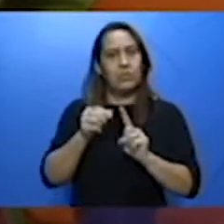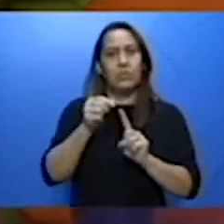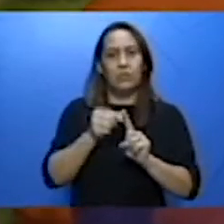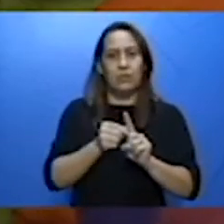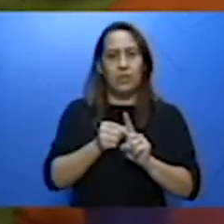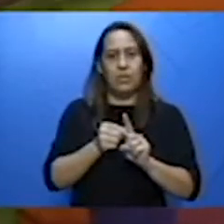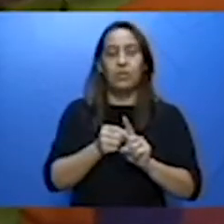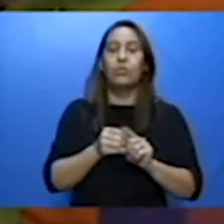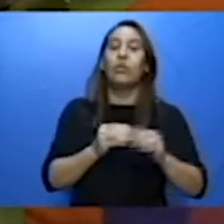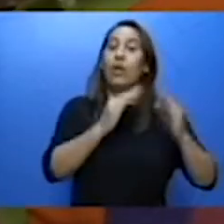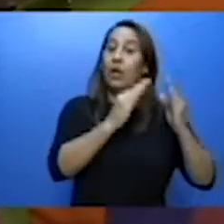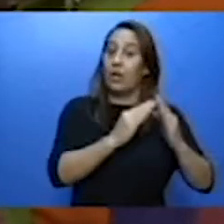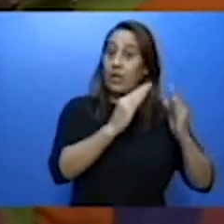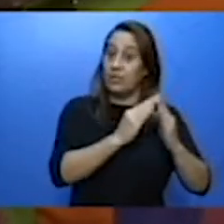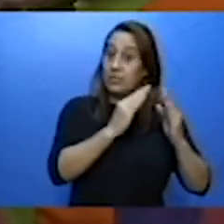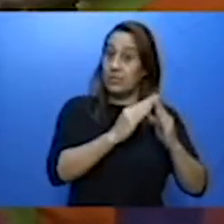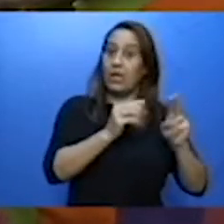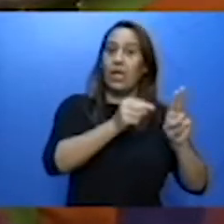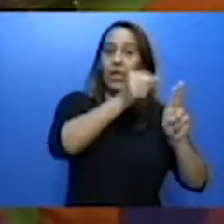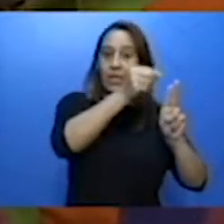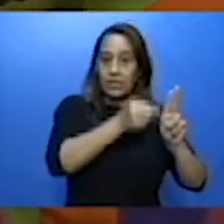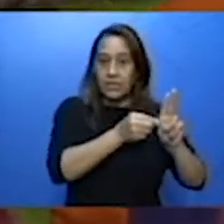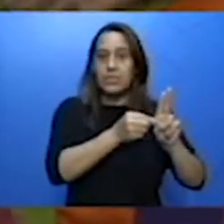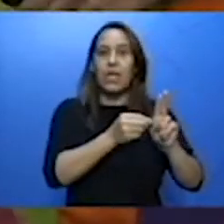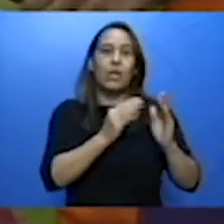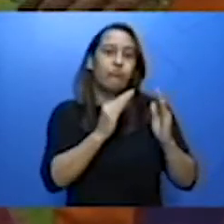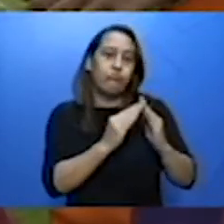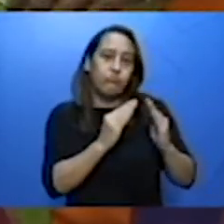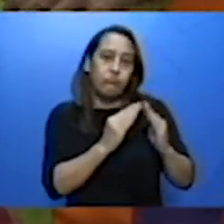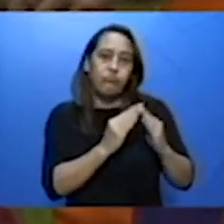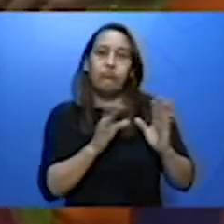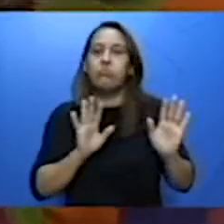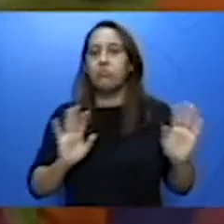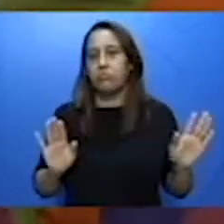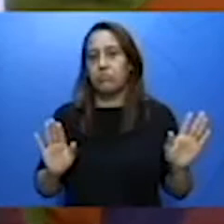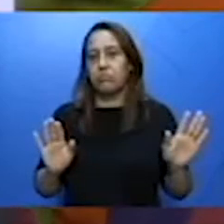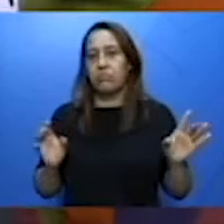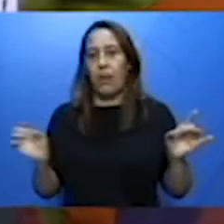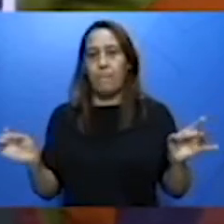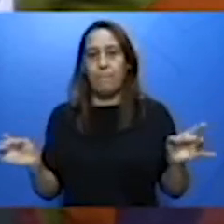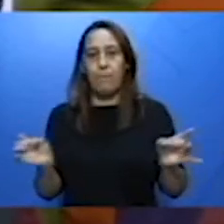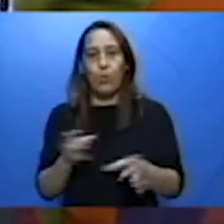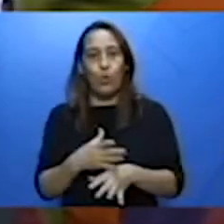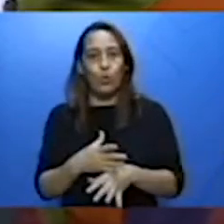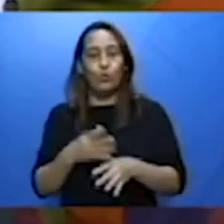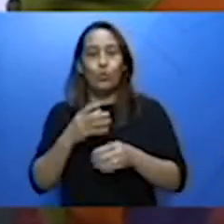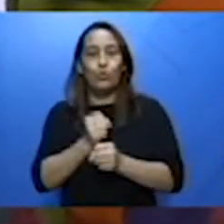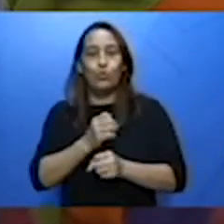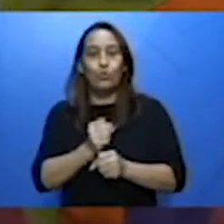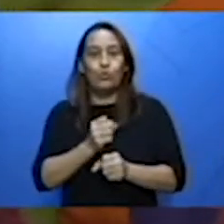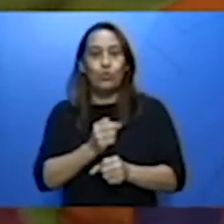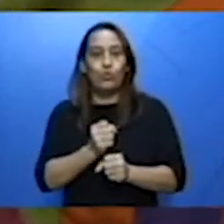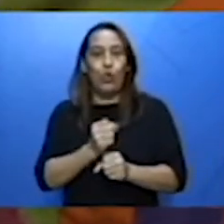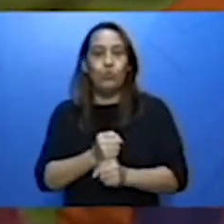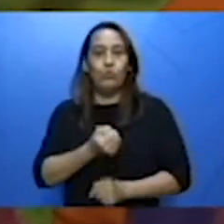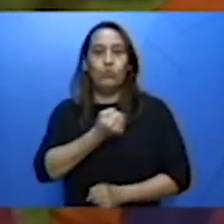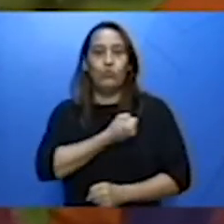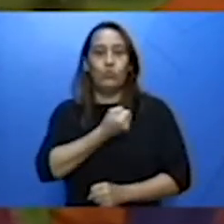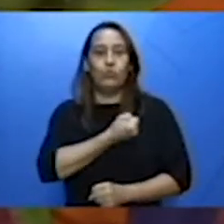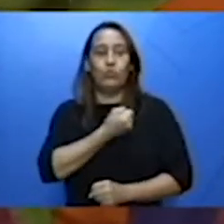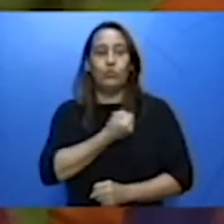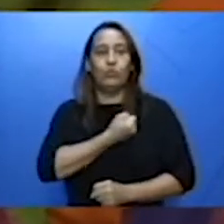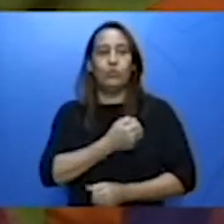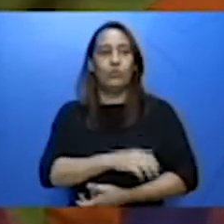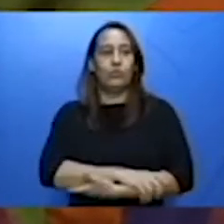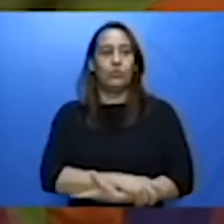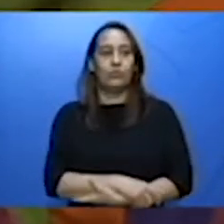com dezena. Pronto. E agora o que que eu faço? Somei as minhas unidades e vou